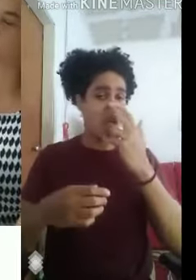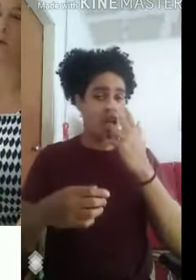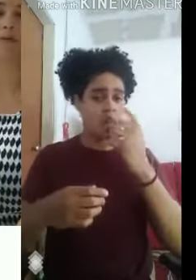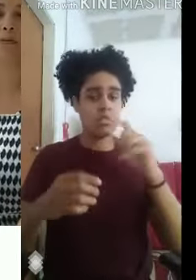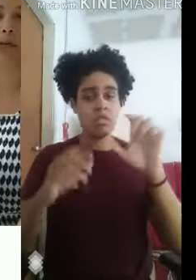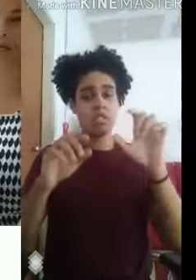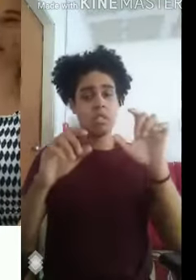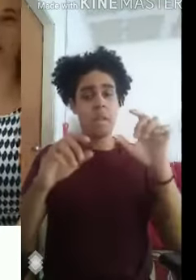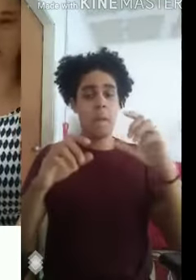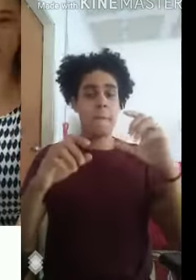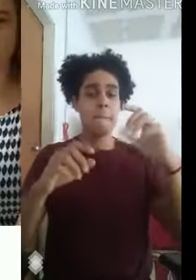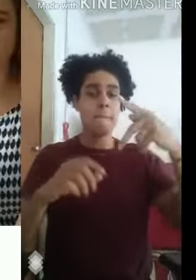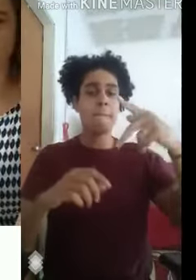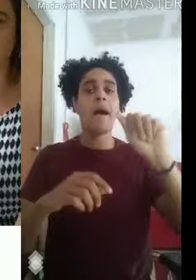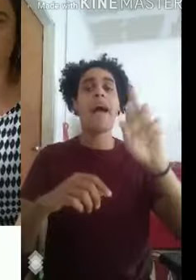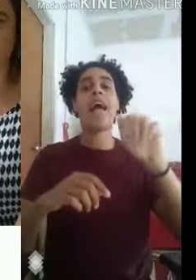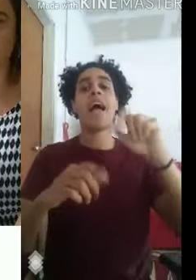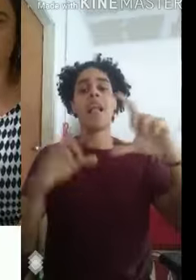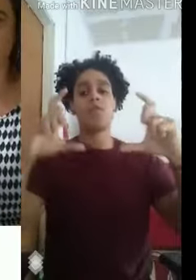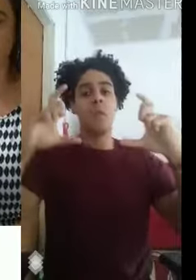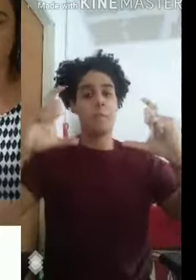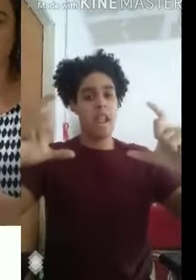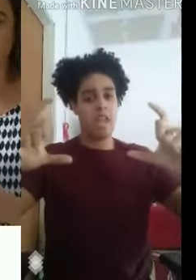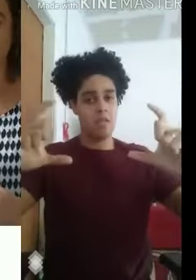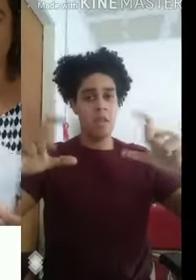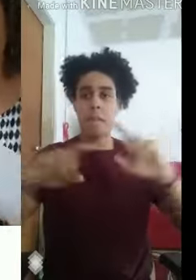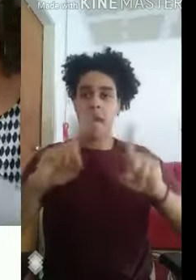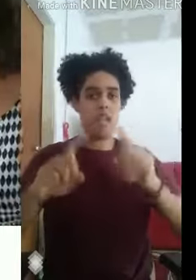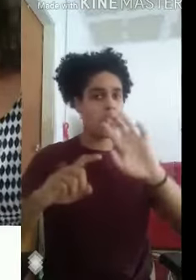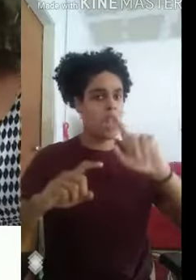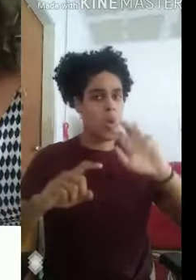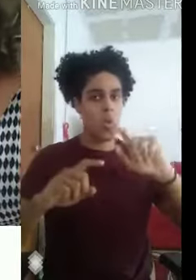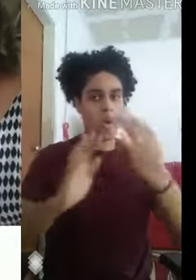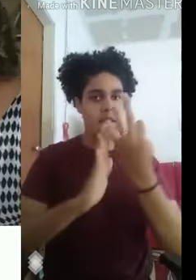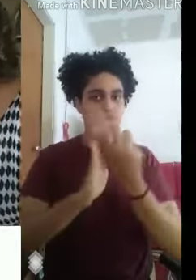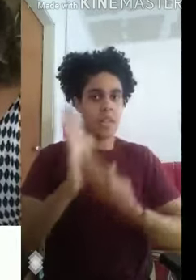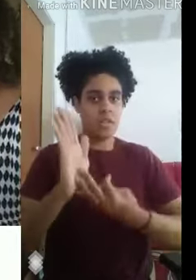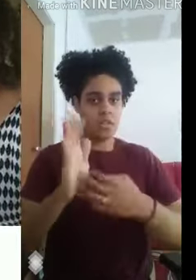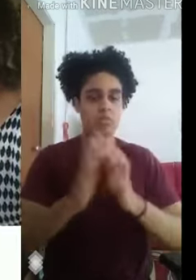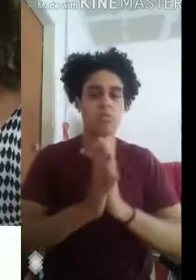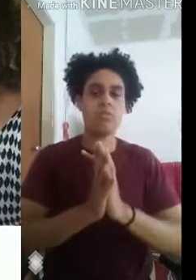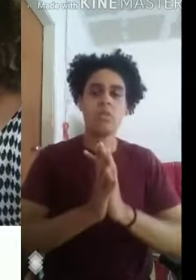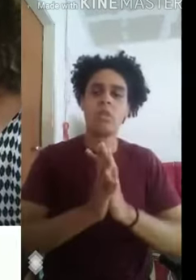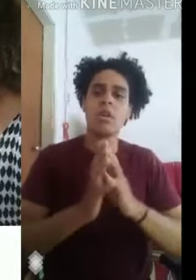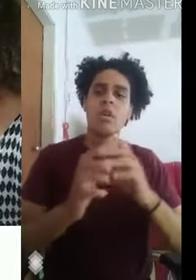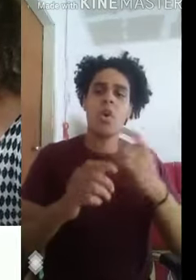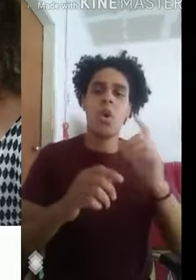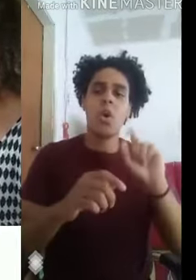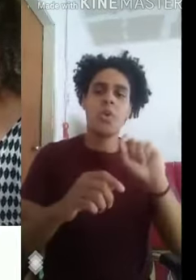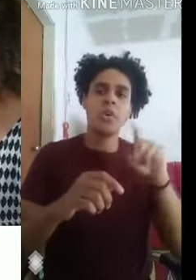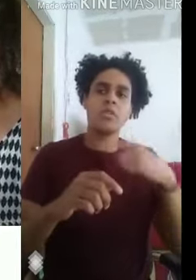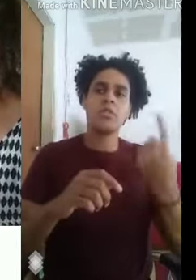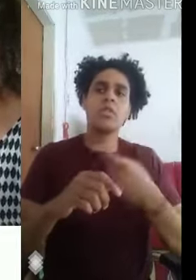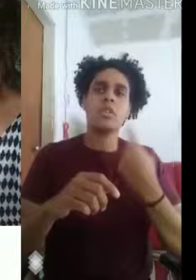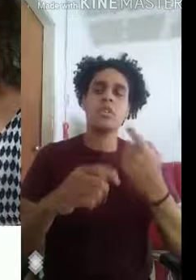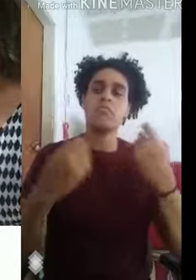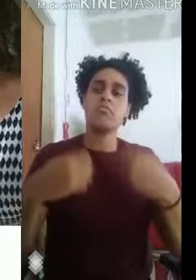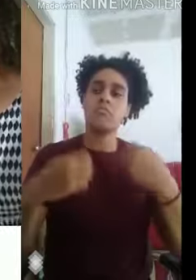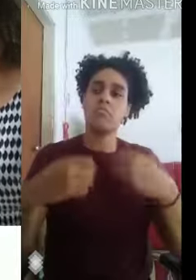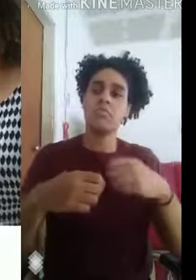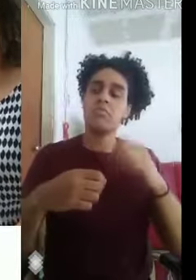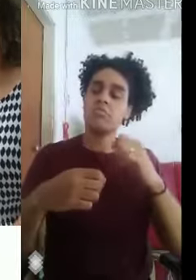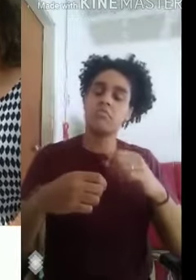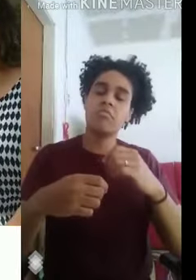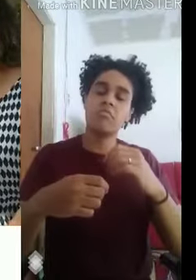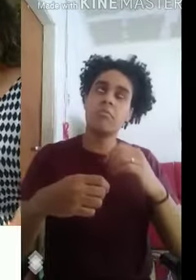parágrafo? Mas ele não é texto. Por que nós precisamos considerar na hora de escrever a nossa redação para